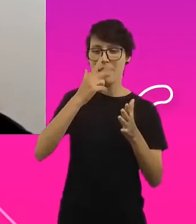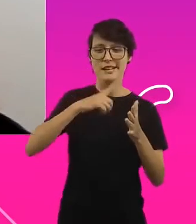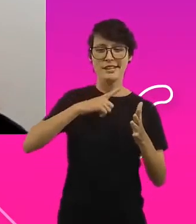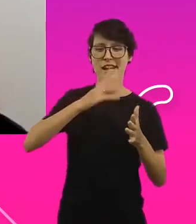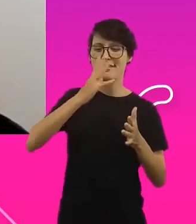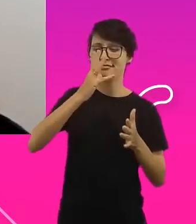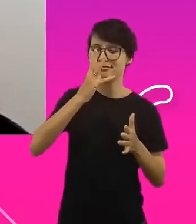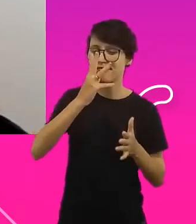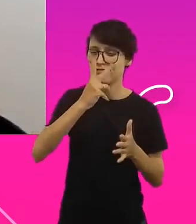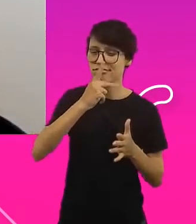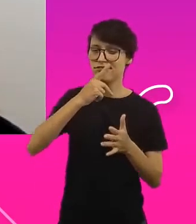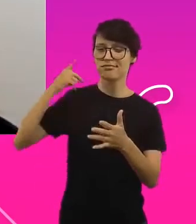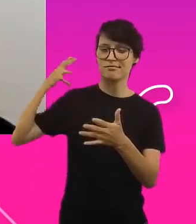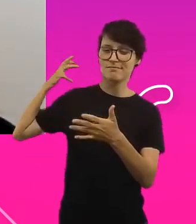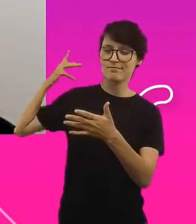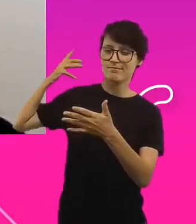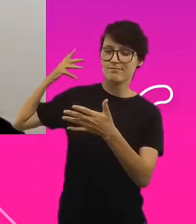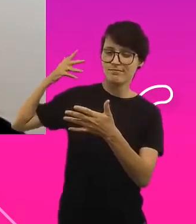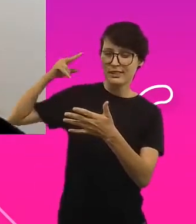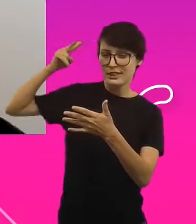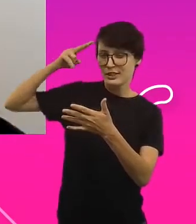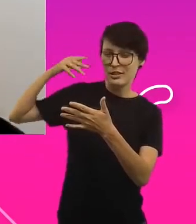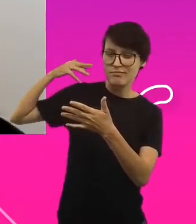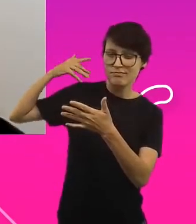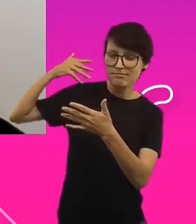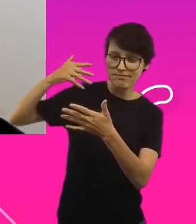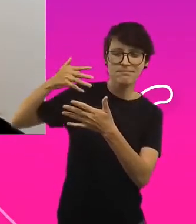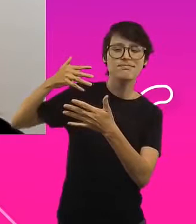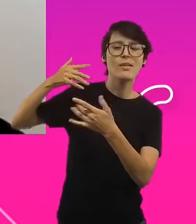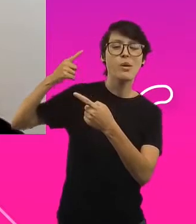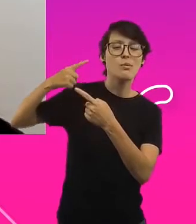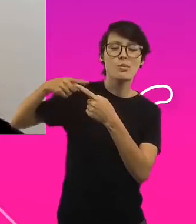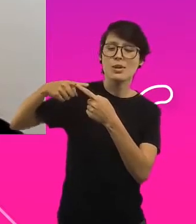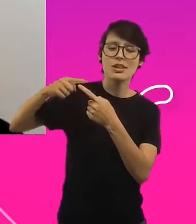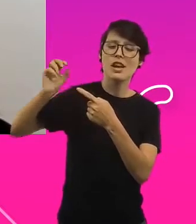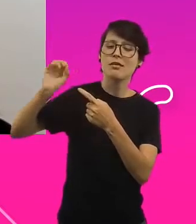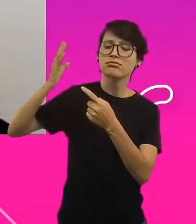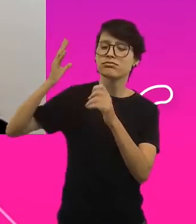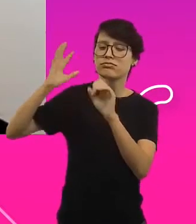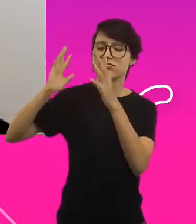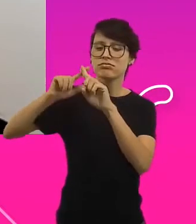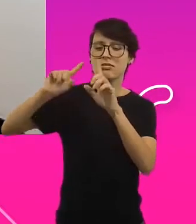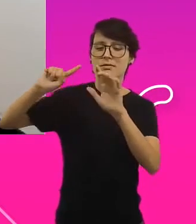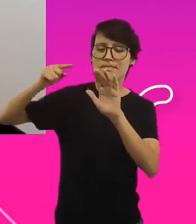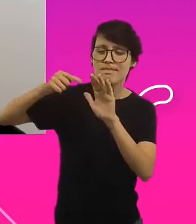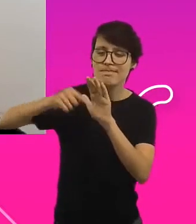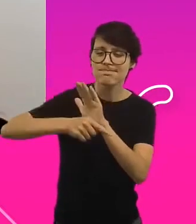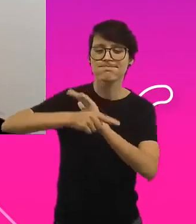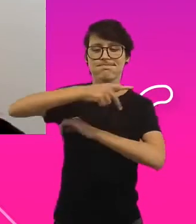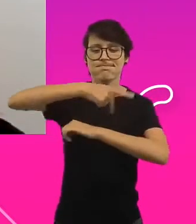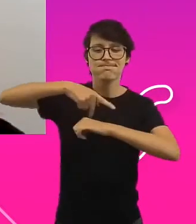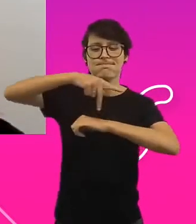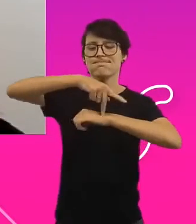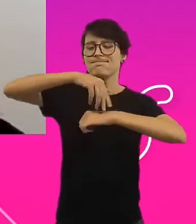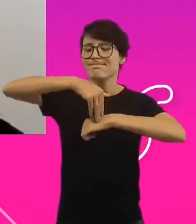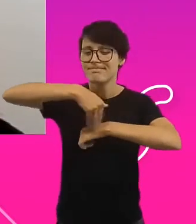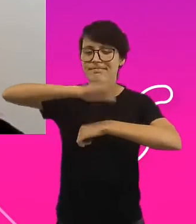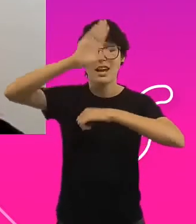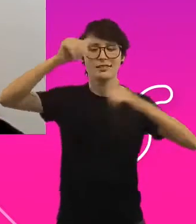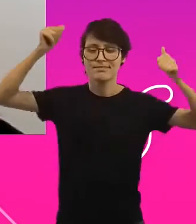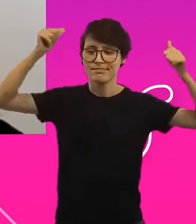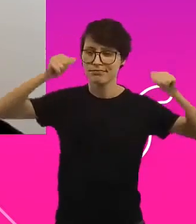razões históricas da exclusão produtiva no país, mas que eles foram aprofundados com a crise gerada